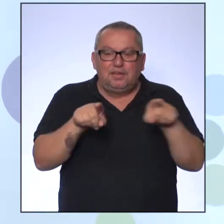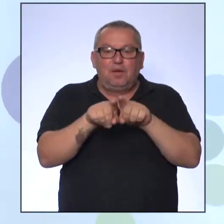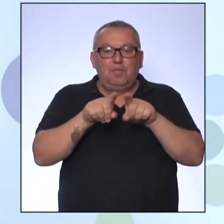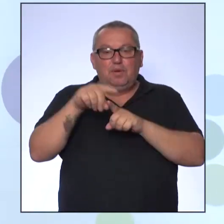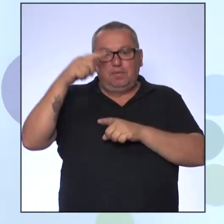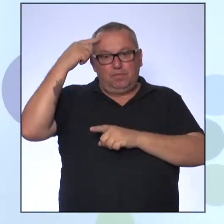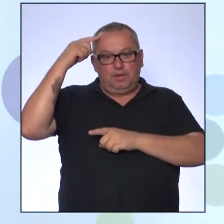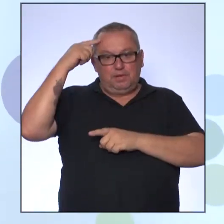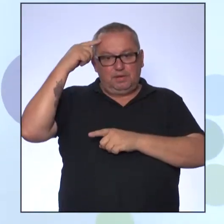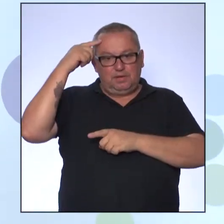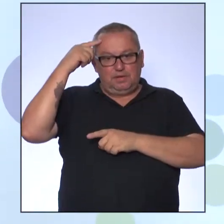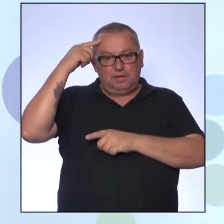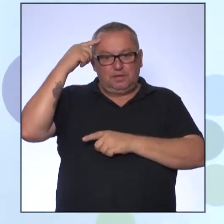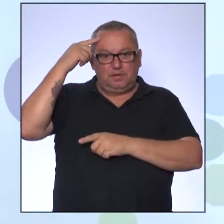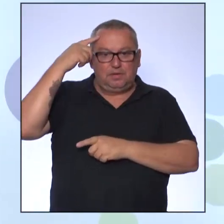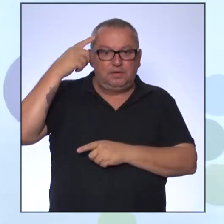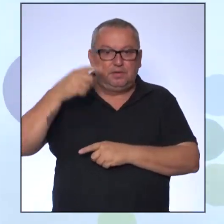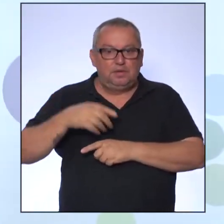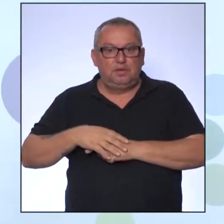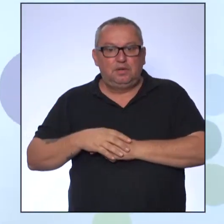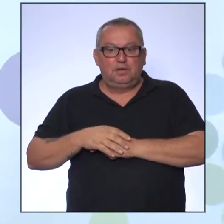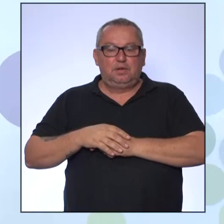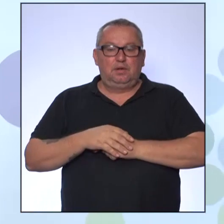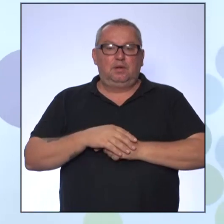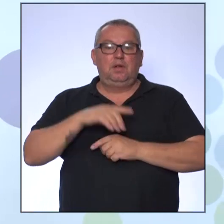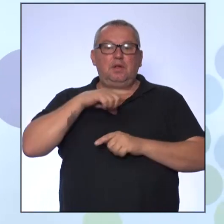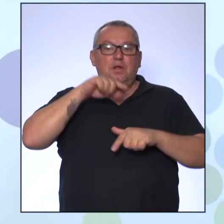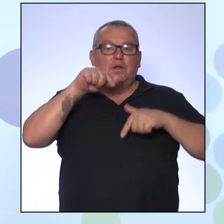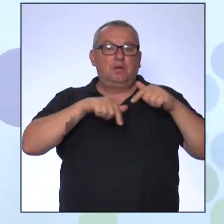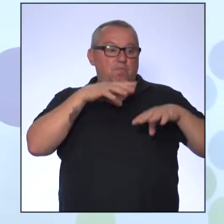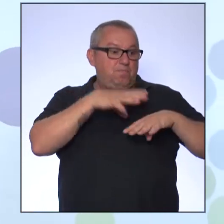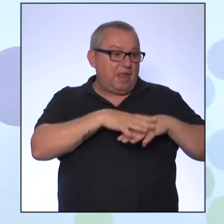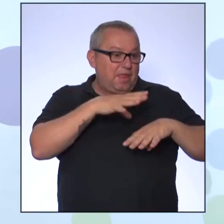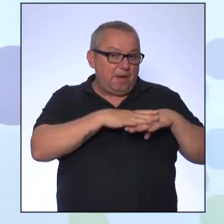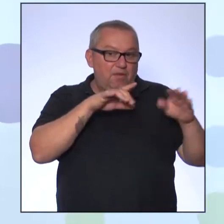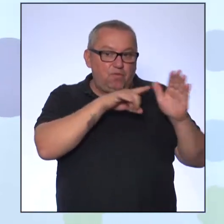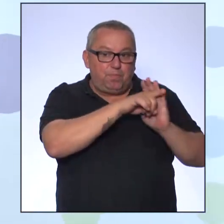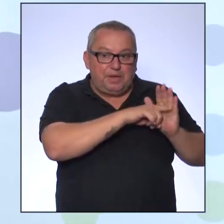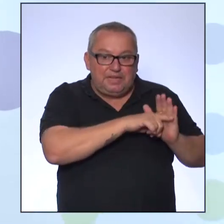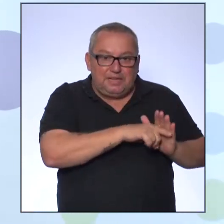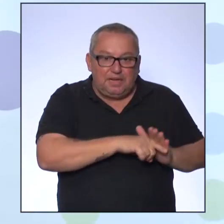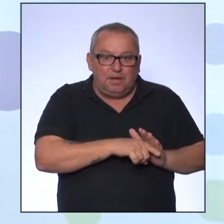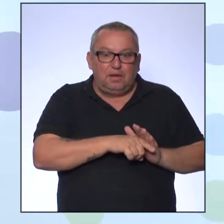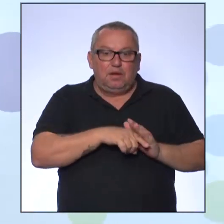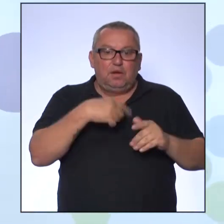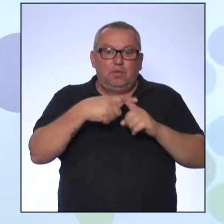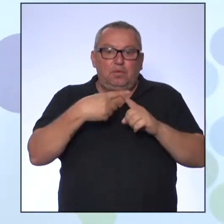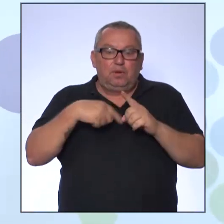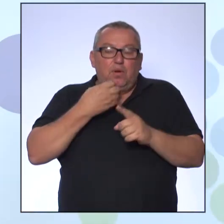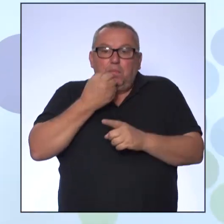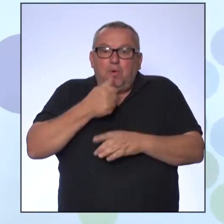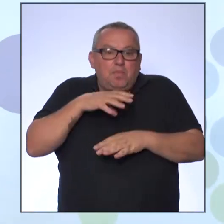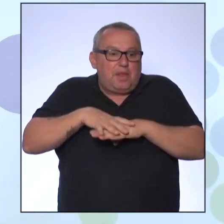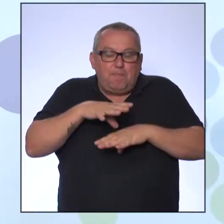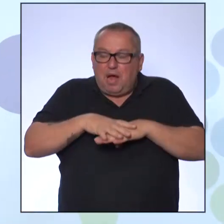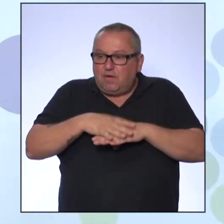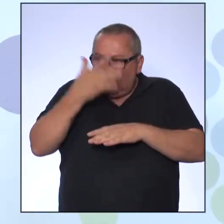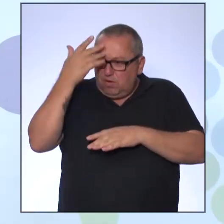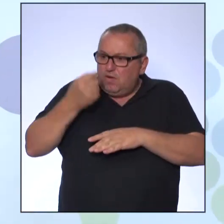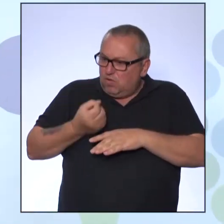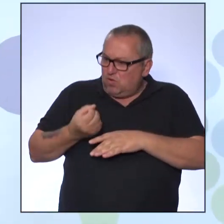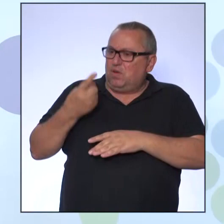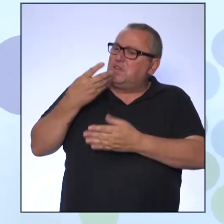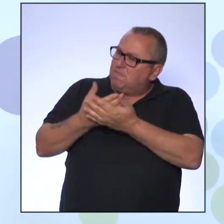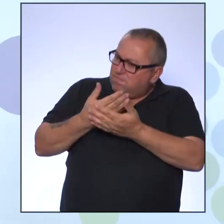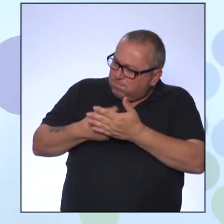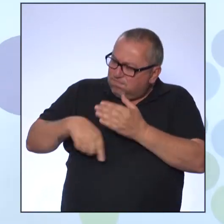também, até mesmo, em ser matemático, pesquisador. Porque eu era muito bom de matemática, todo mundo falava que eu